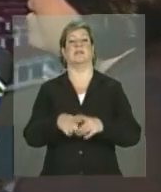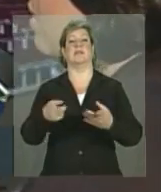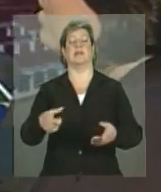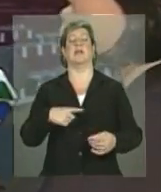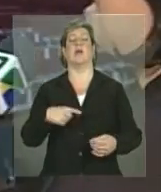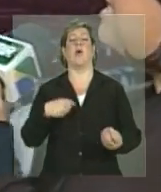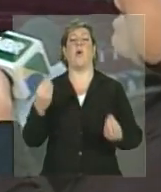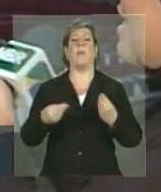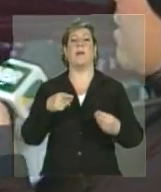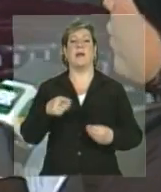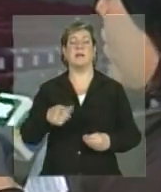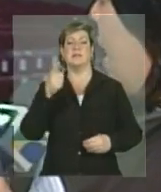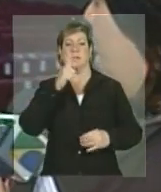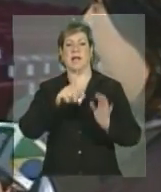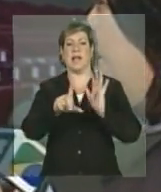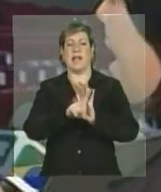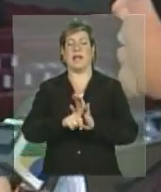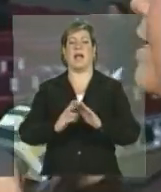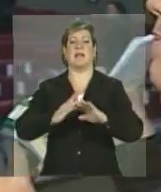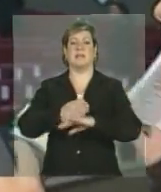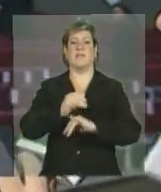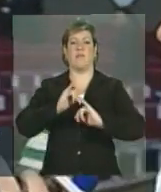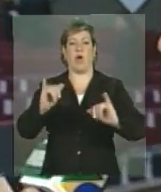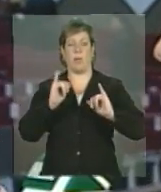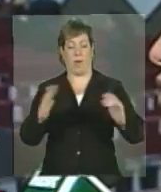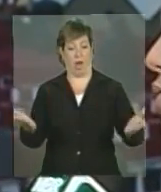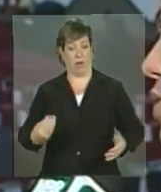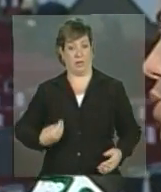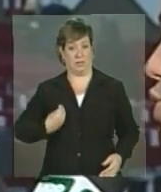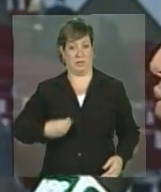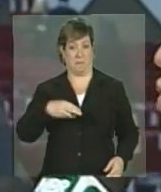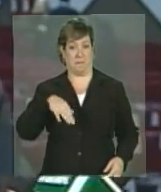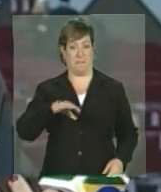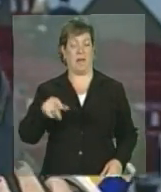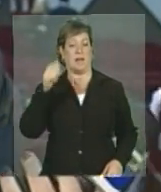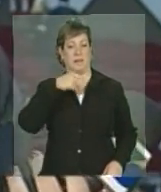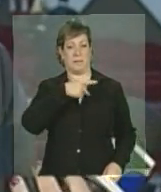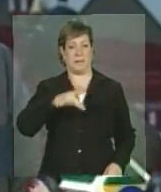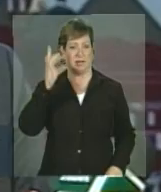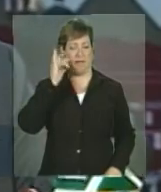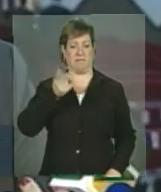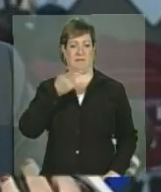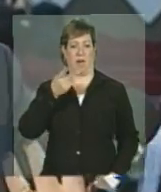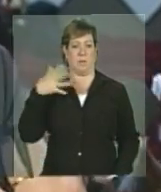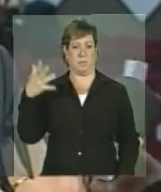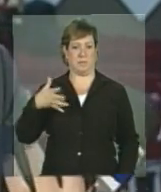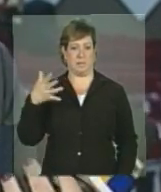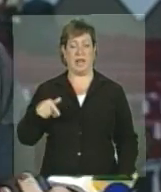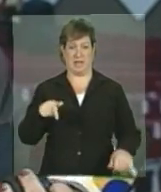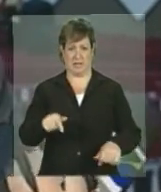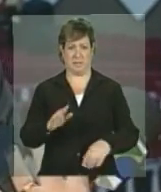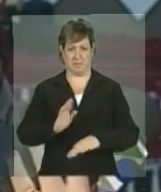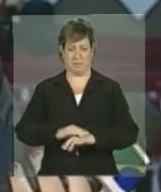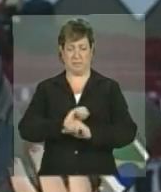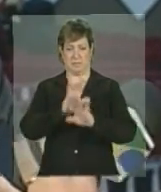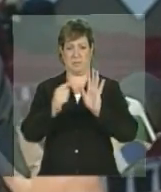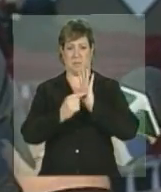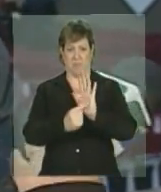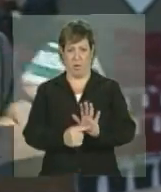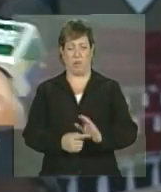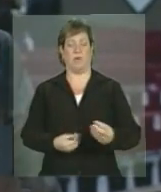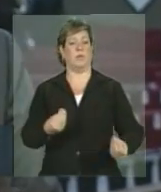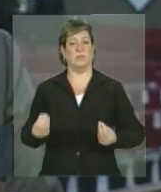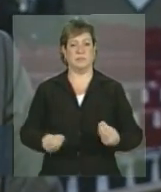à informação que entra em vigor agora em maio, que a presidenta Dilma citou no seu discurso. É mais um passo para dar transparência às ações do